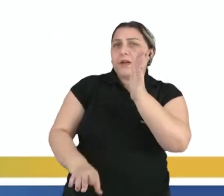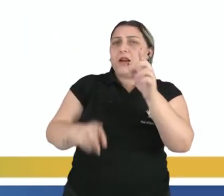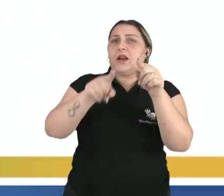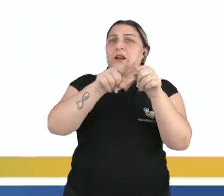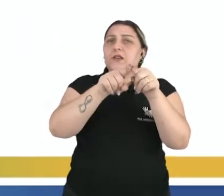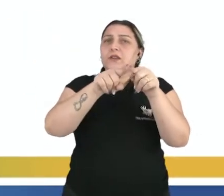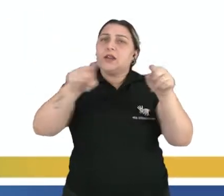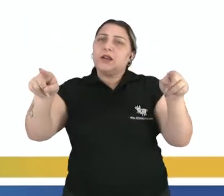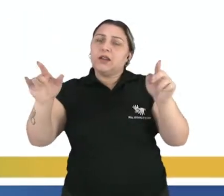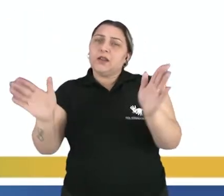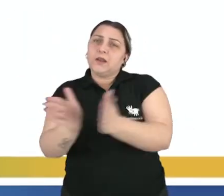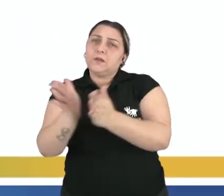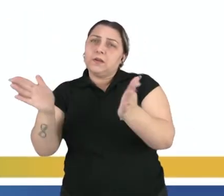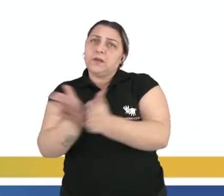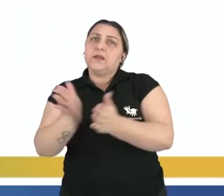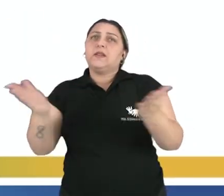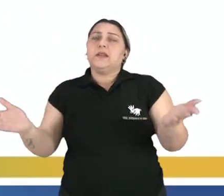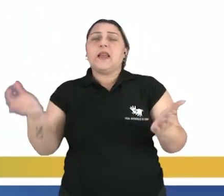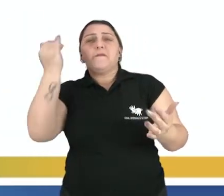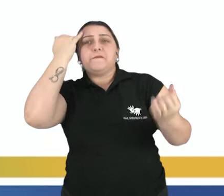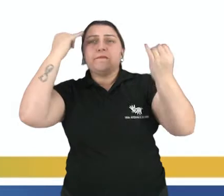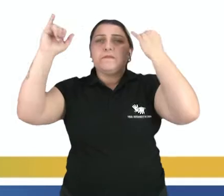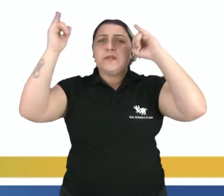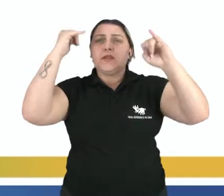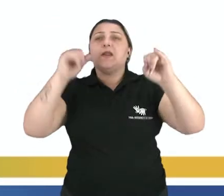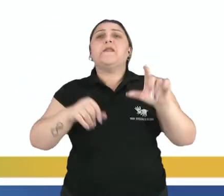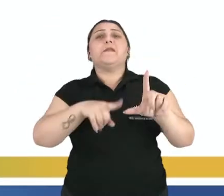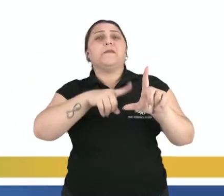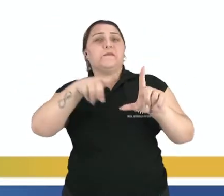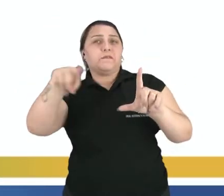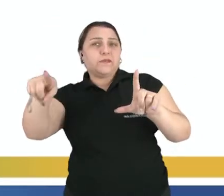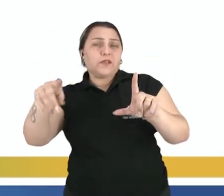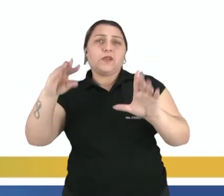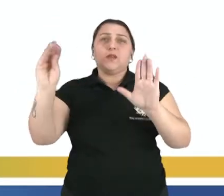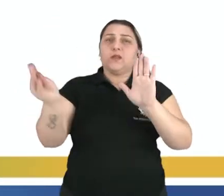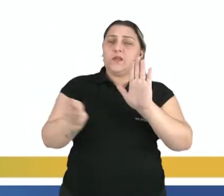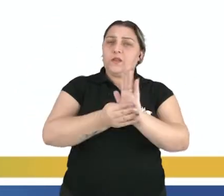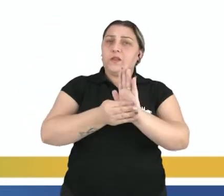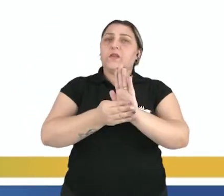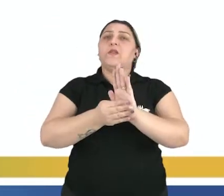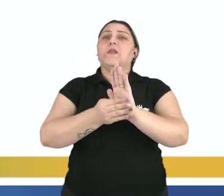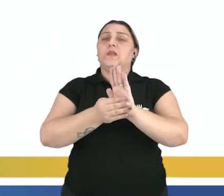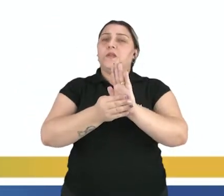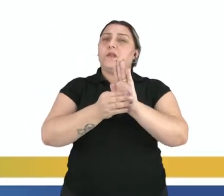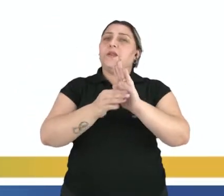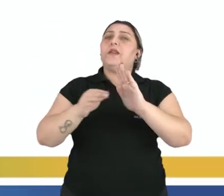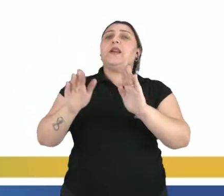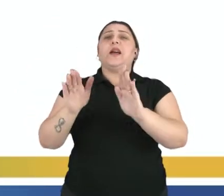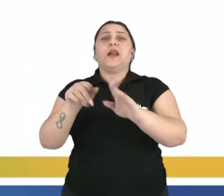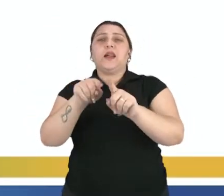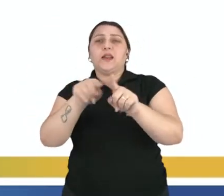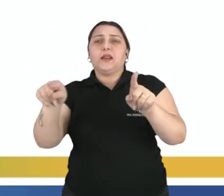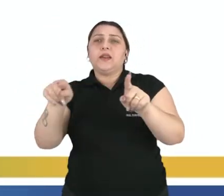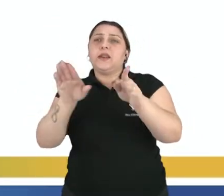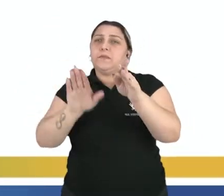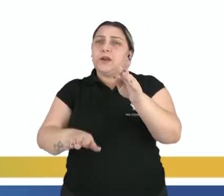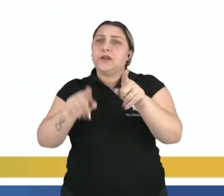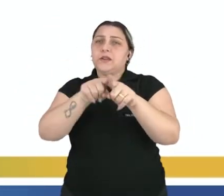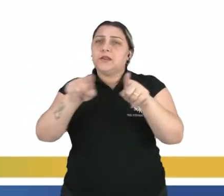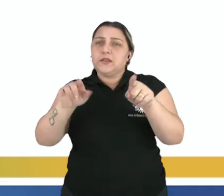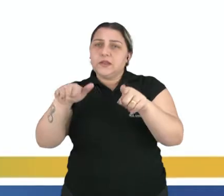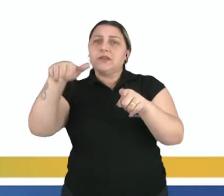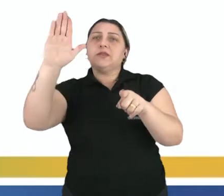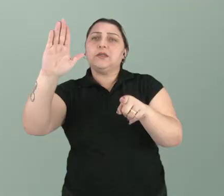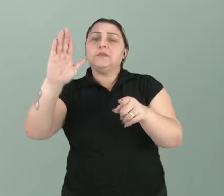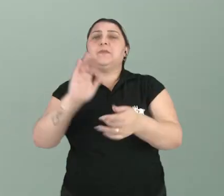da pobreza. Claro que essa linha é imaginária, né? Que eles criaram um gráfico e eles colocam as classes sociais e colocam a linha da pobreza e abaixo da linha da